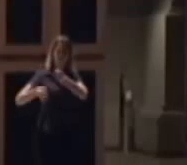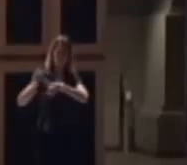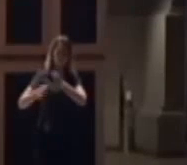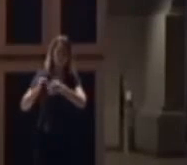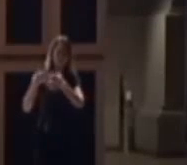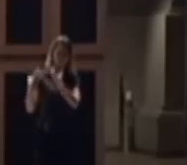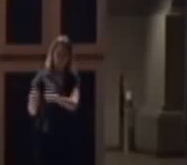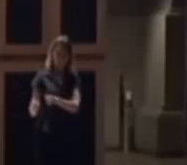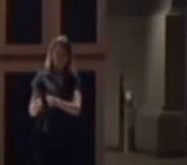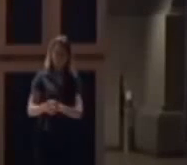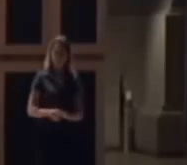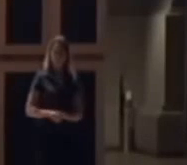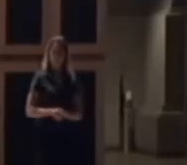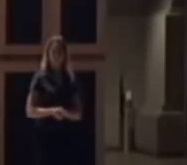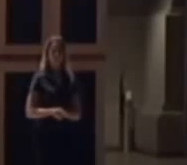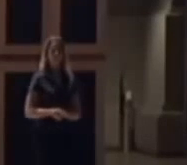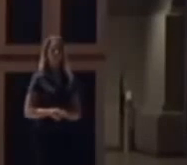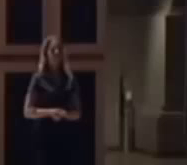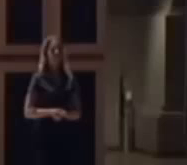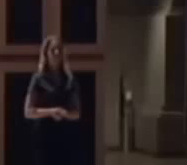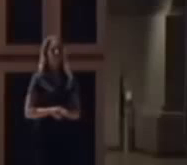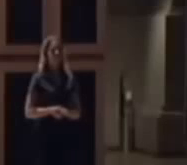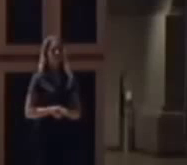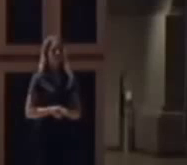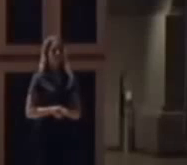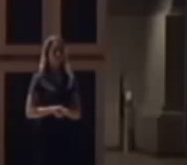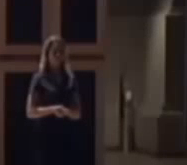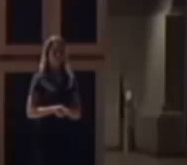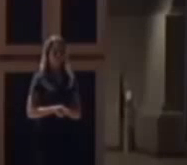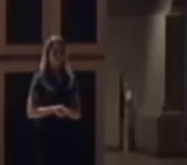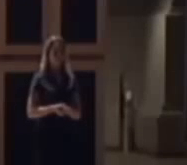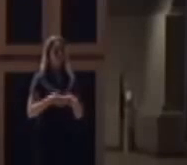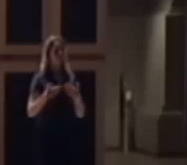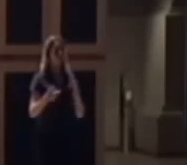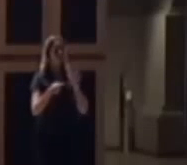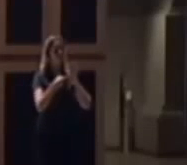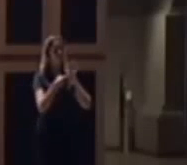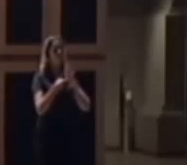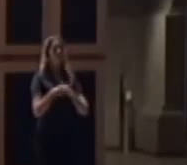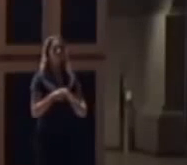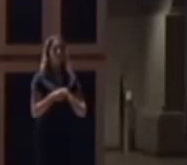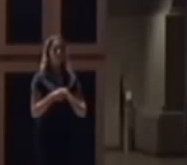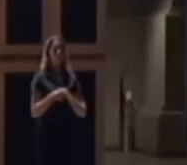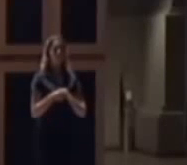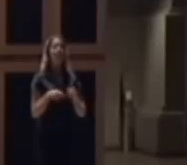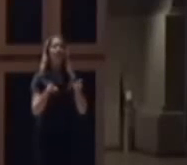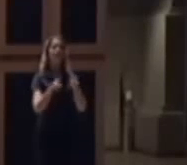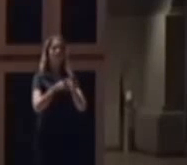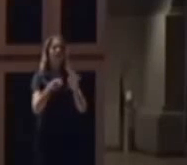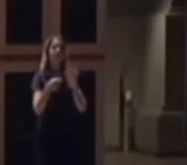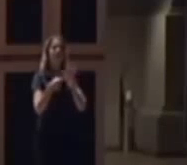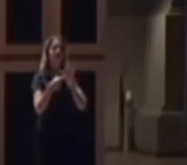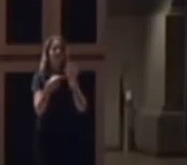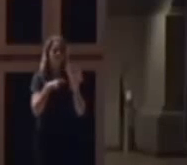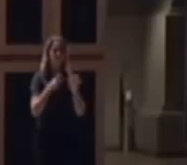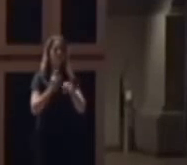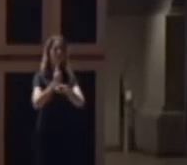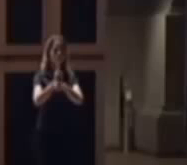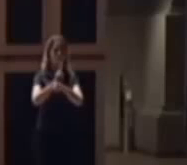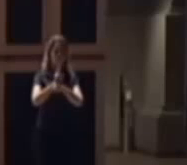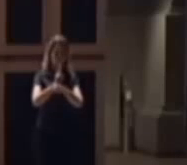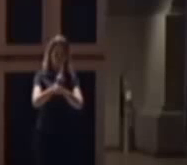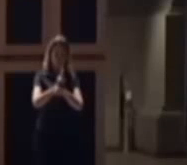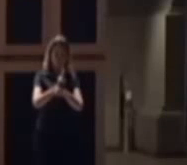Estado. O órgão estatal parceiro, ele designa uma comissão supervisora. Essa comissão ela é